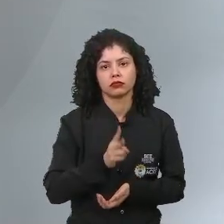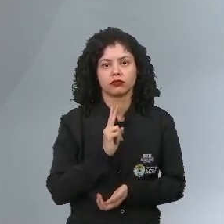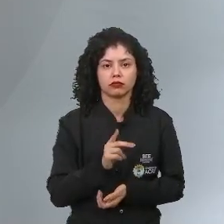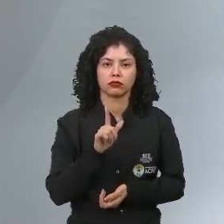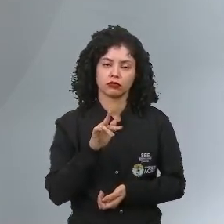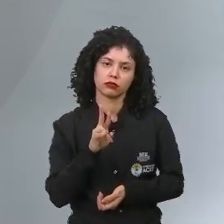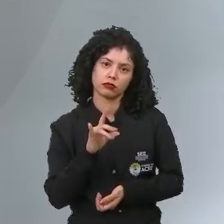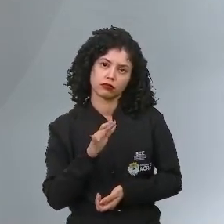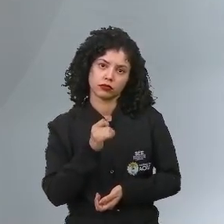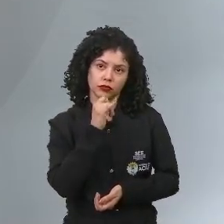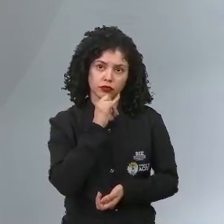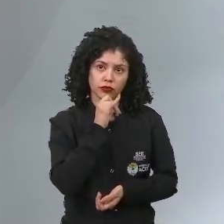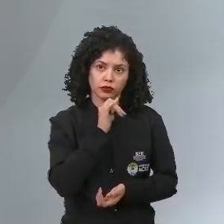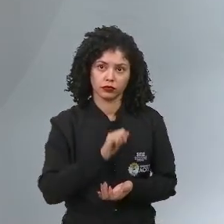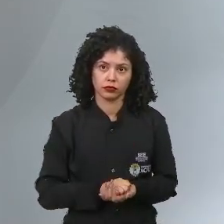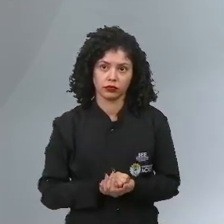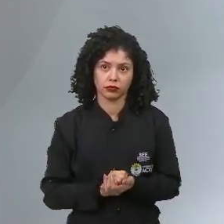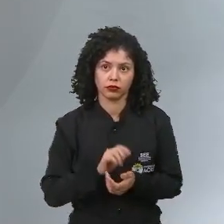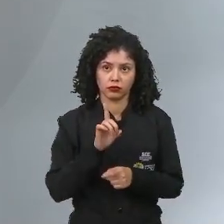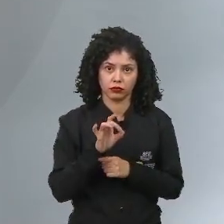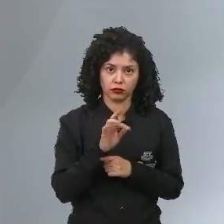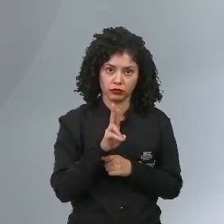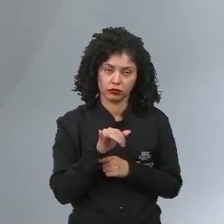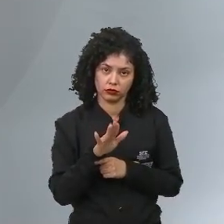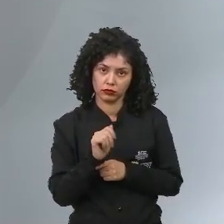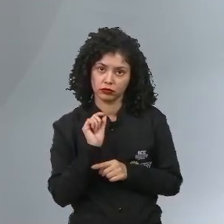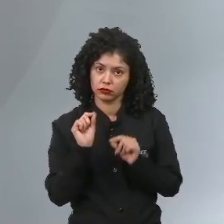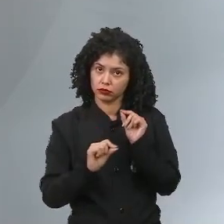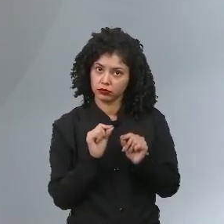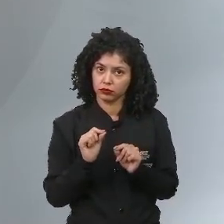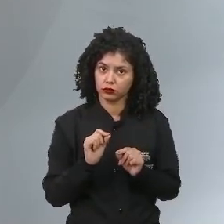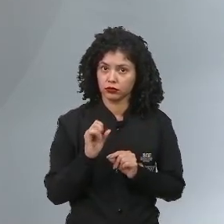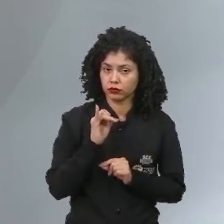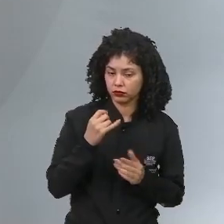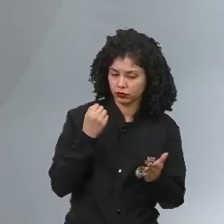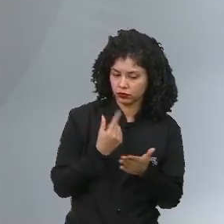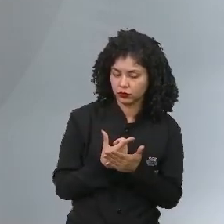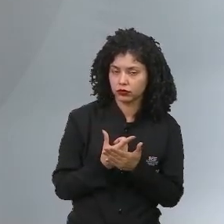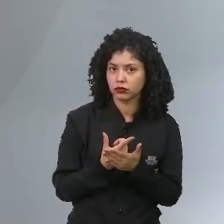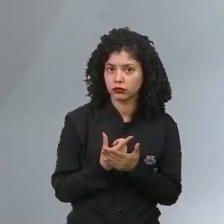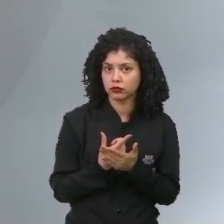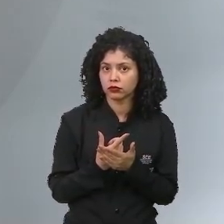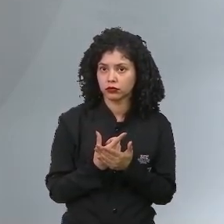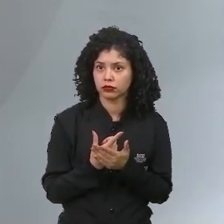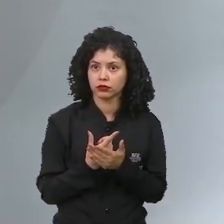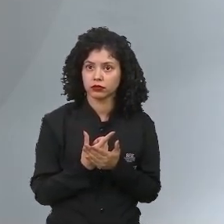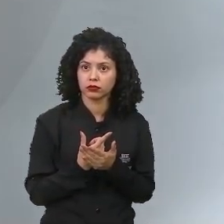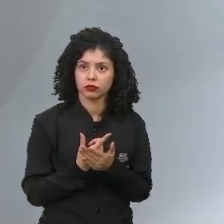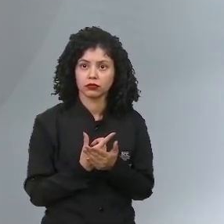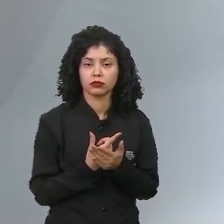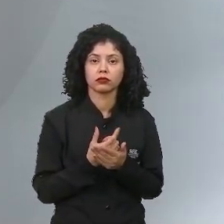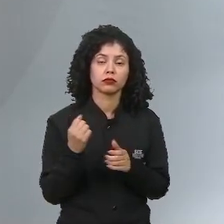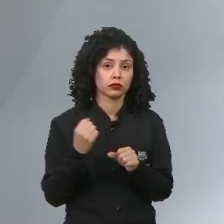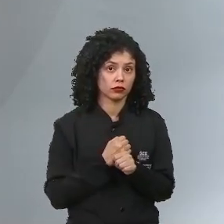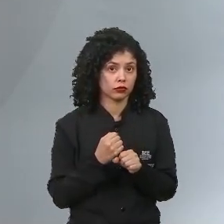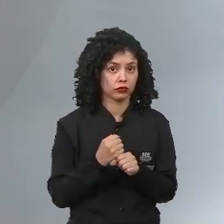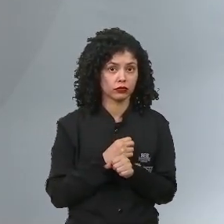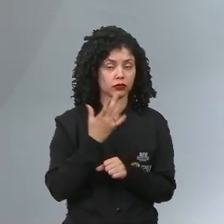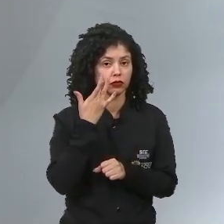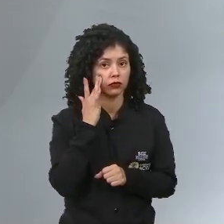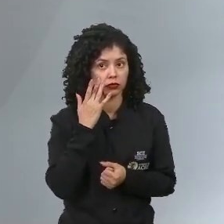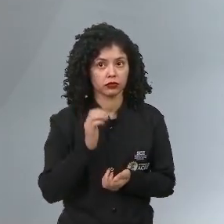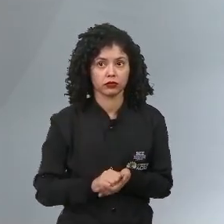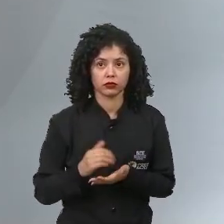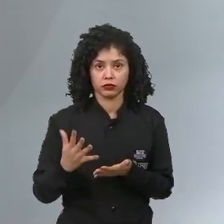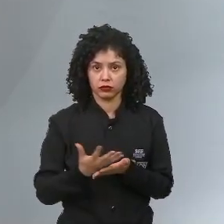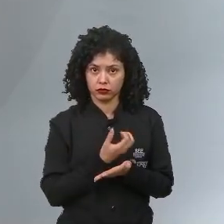lucros. Um exemplo disso é a execução da derrama. A derrama seria o seguinte: se você não pagasse a sua cota anual de ouro, você teria os seus